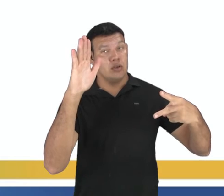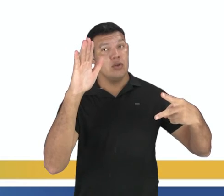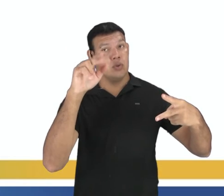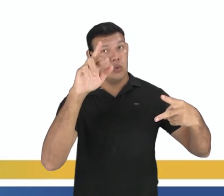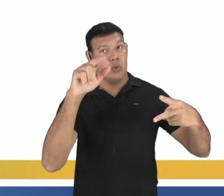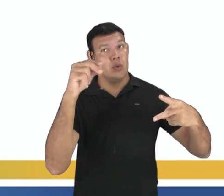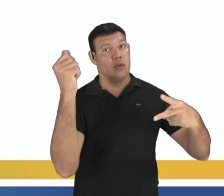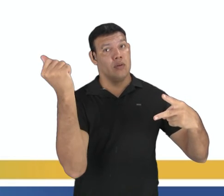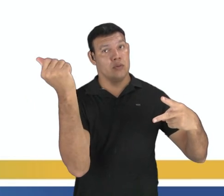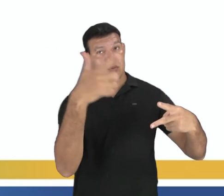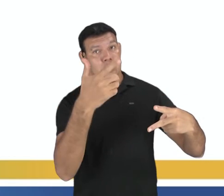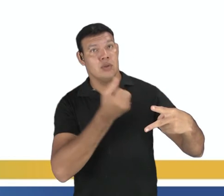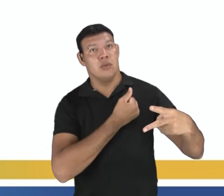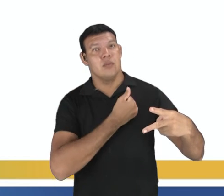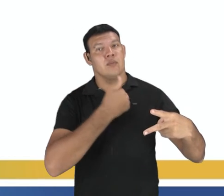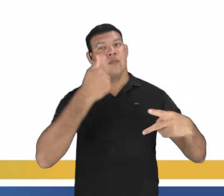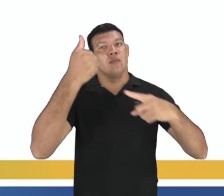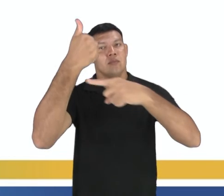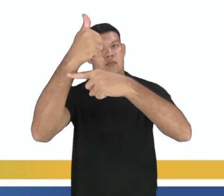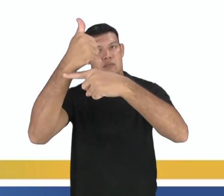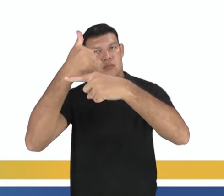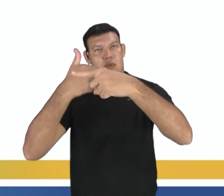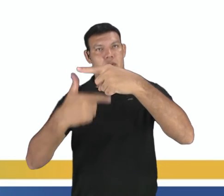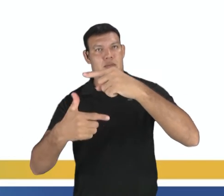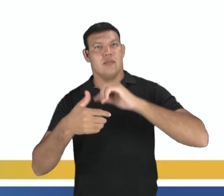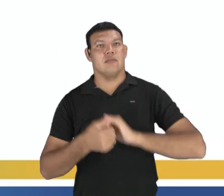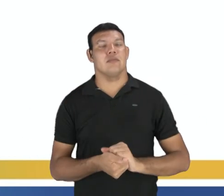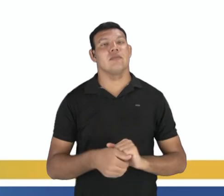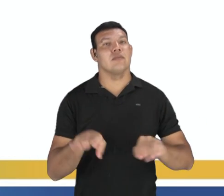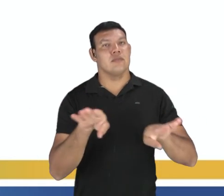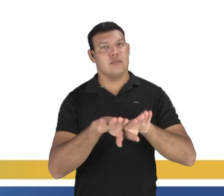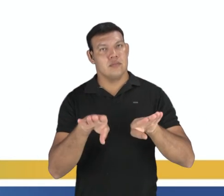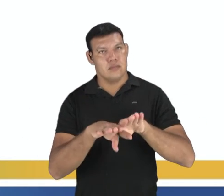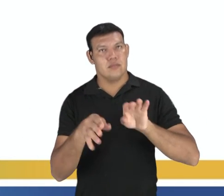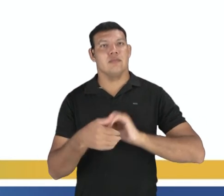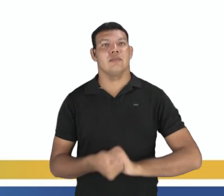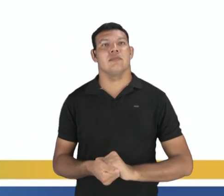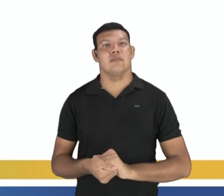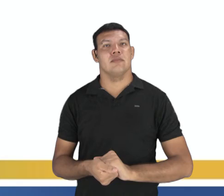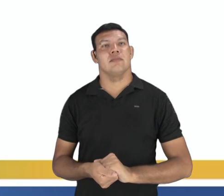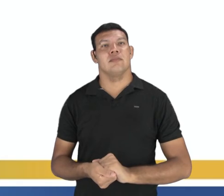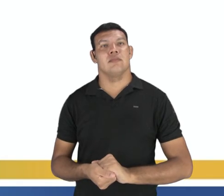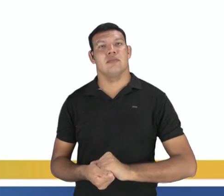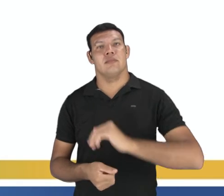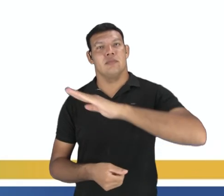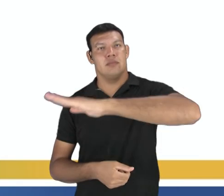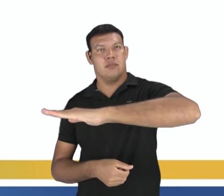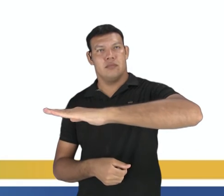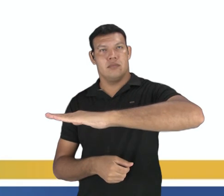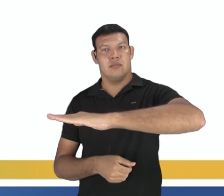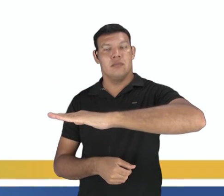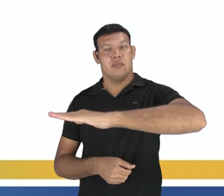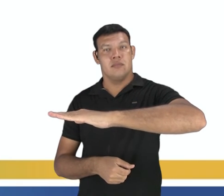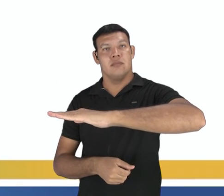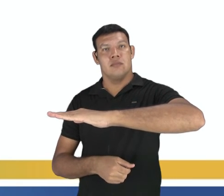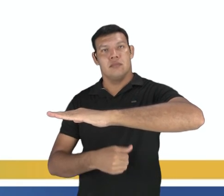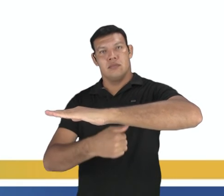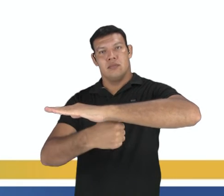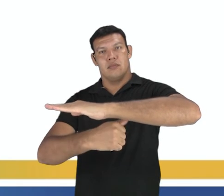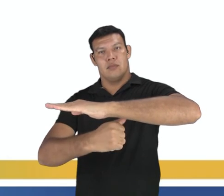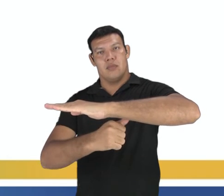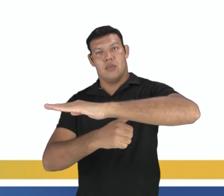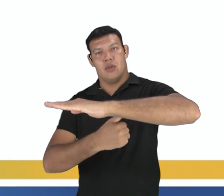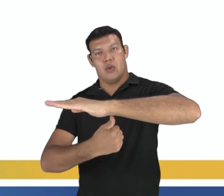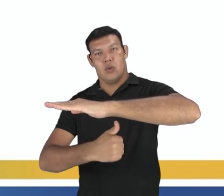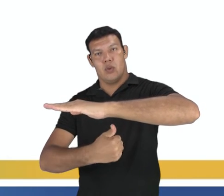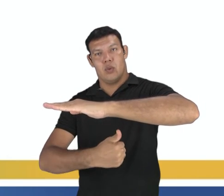Então, nesse caso, a segunda solução, nós vamos partir também do ponto 11,5, certo? E